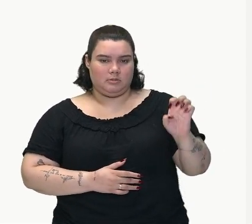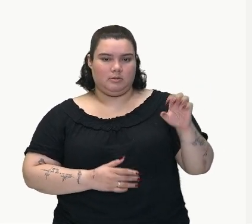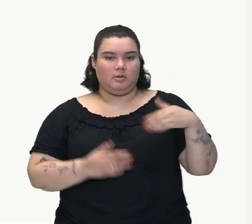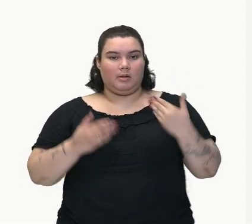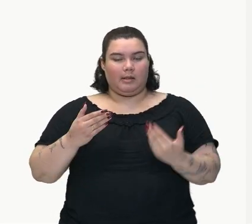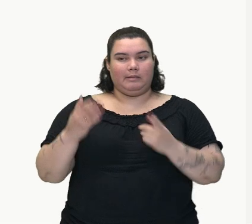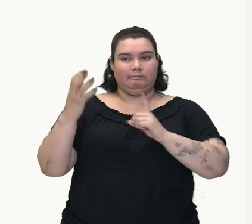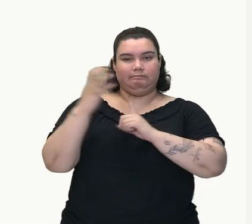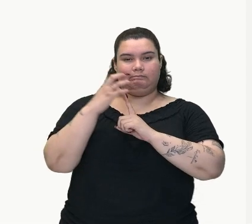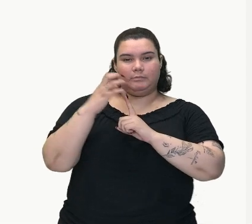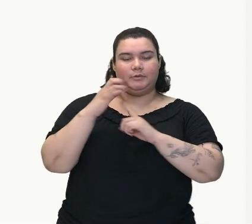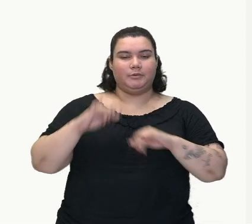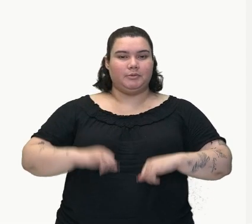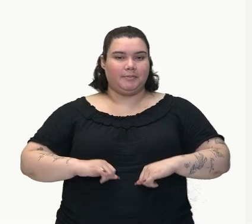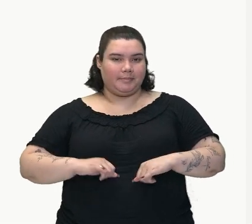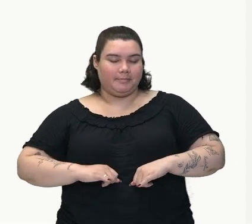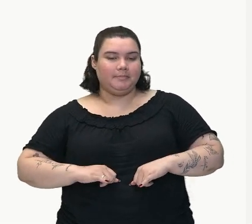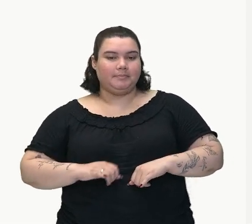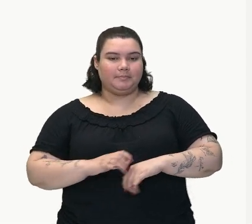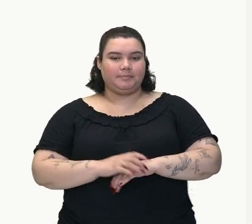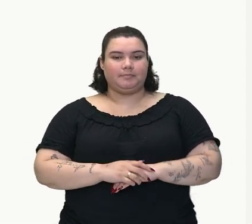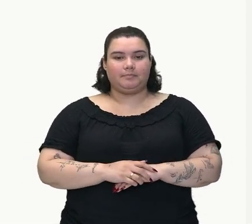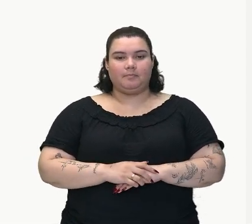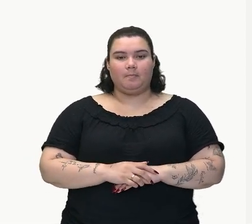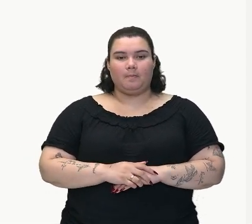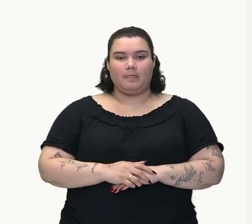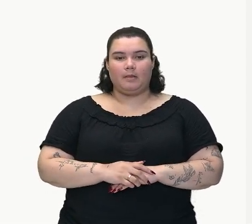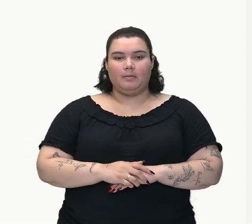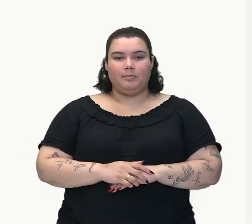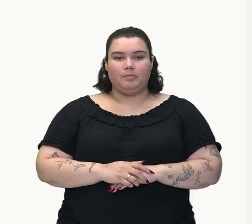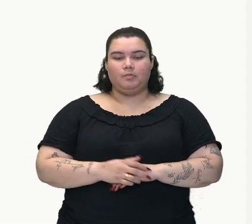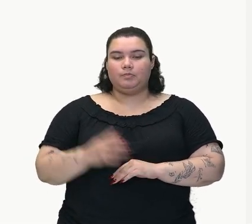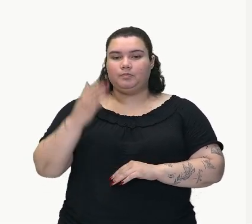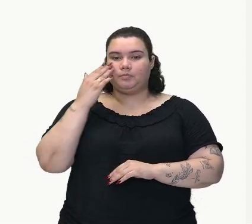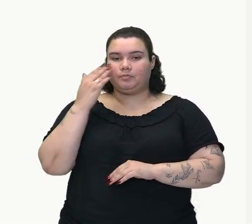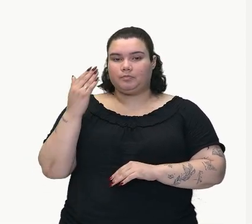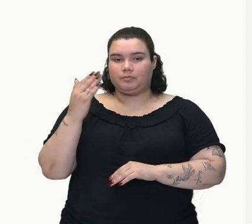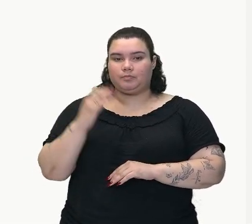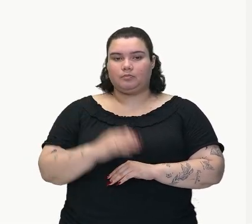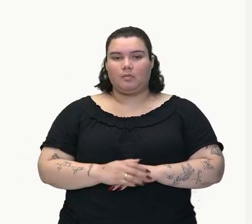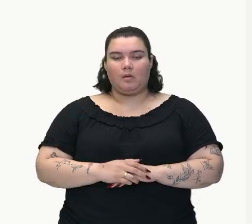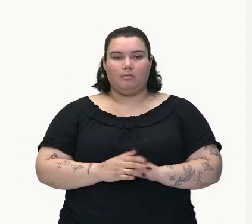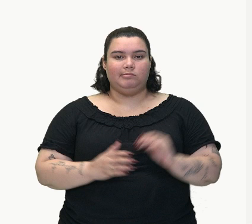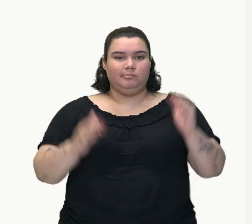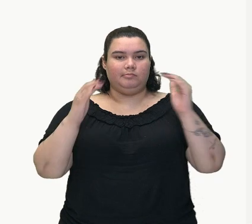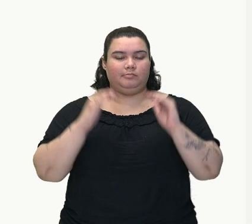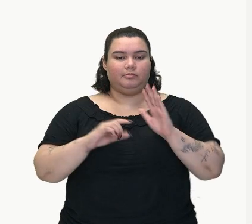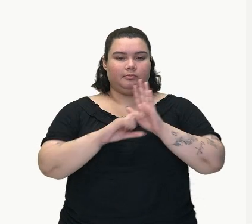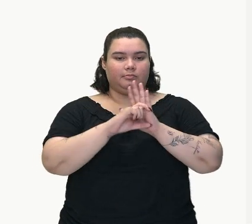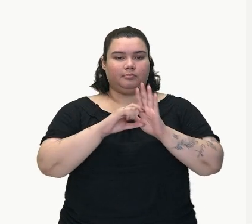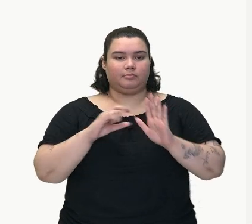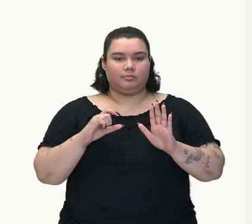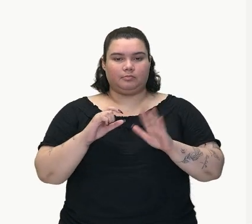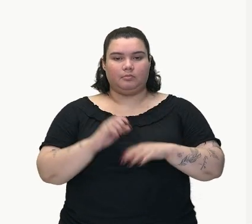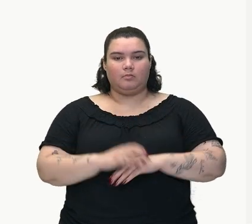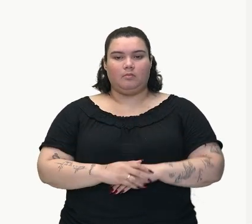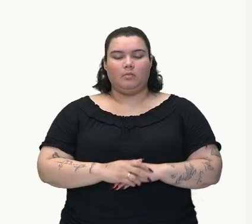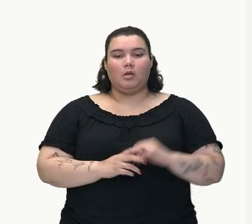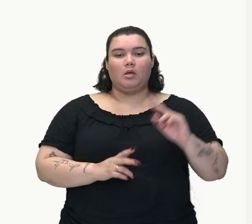influência dos signos do zodíaco. Observem aqui nos outros versos, nesta próxima estrofe.